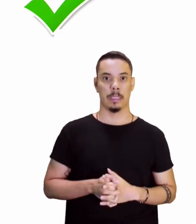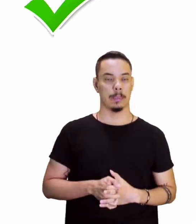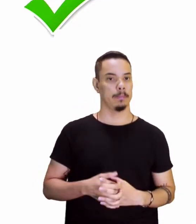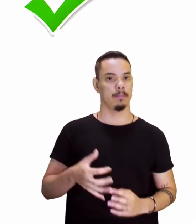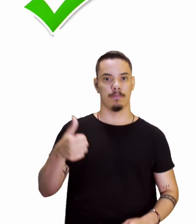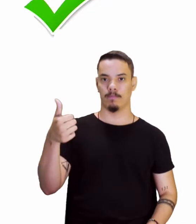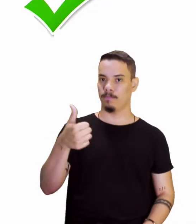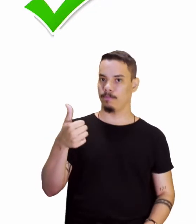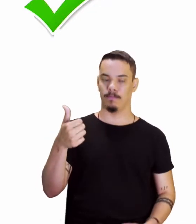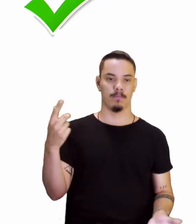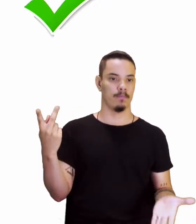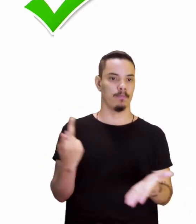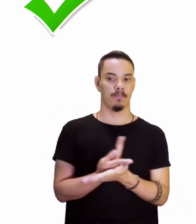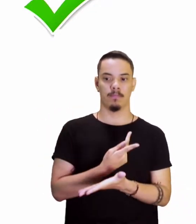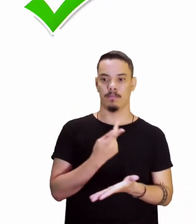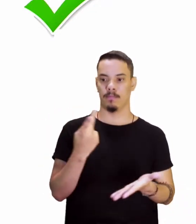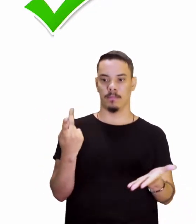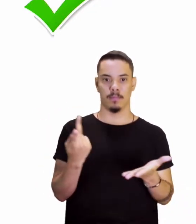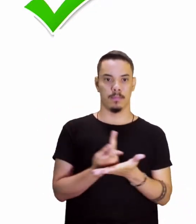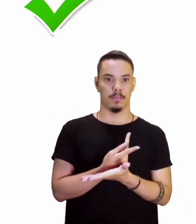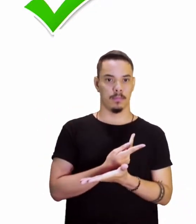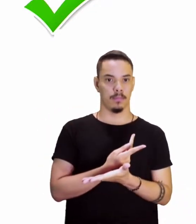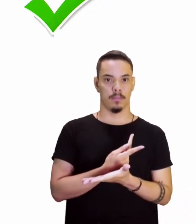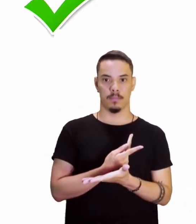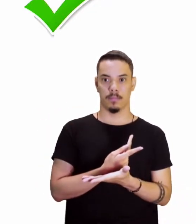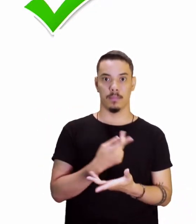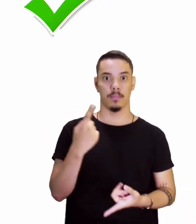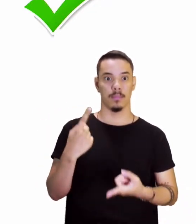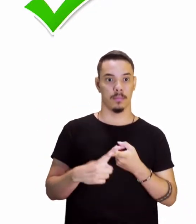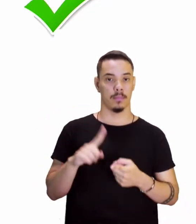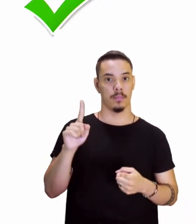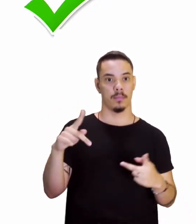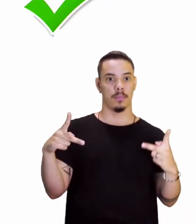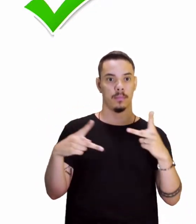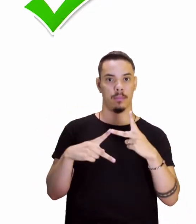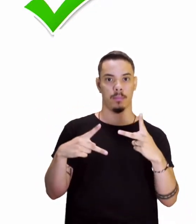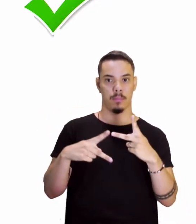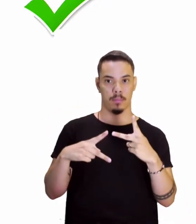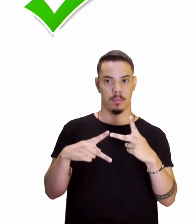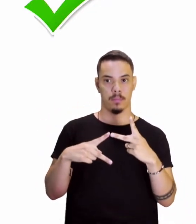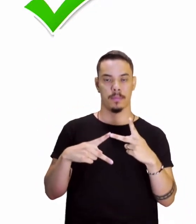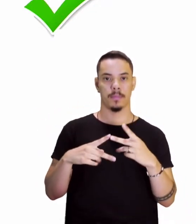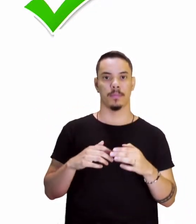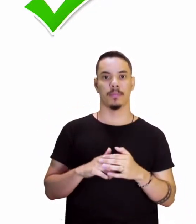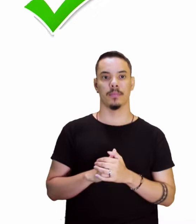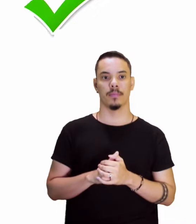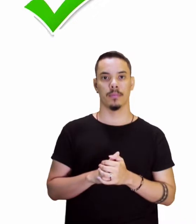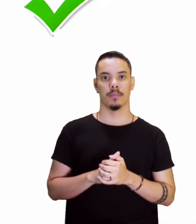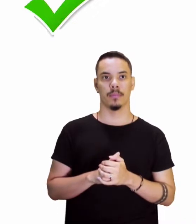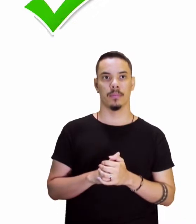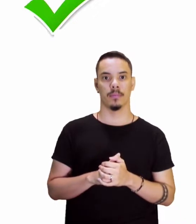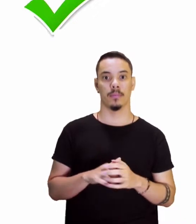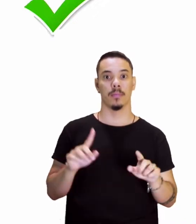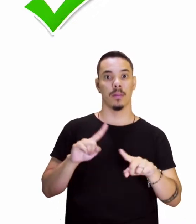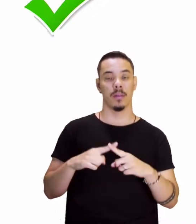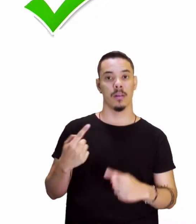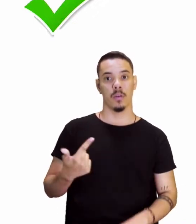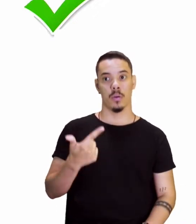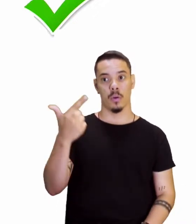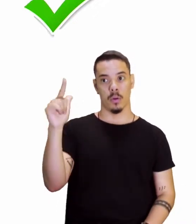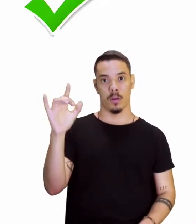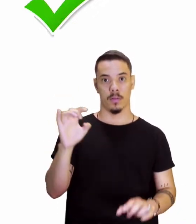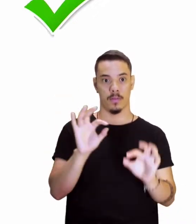pode. O certo aí era usar a preposição por. Mais outra frase para